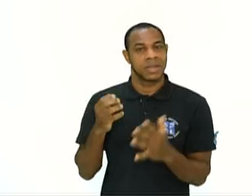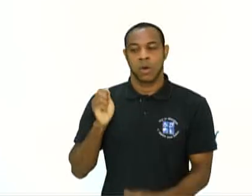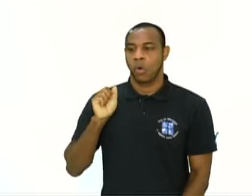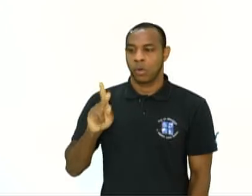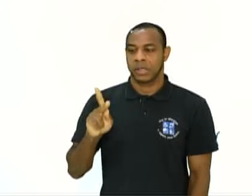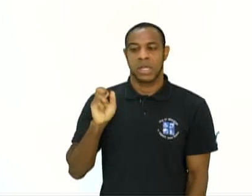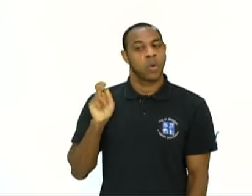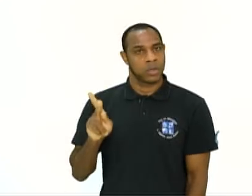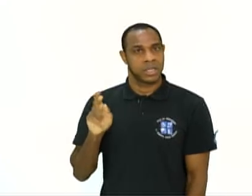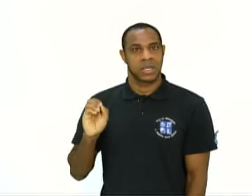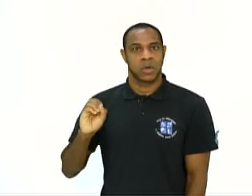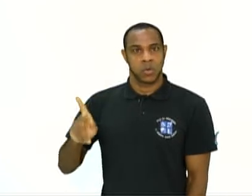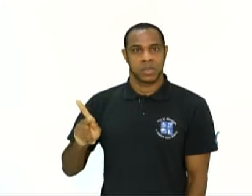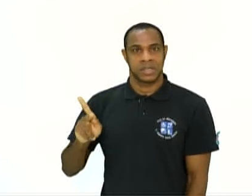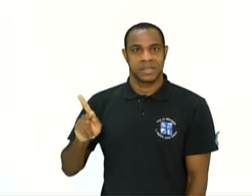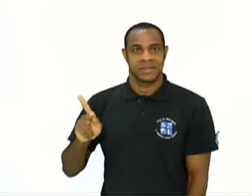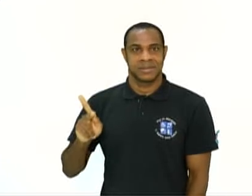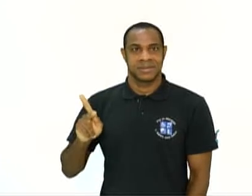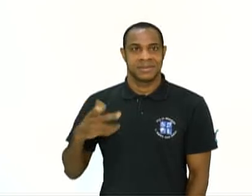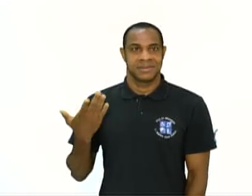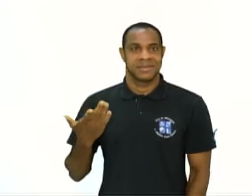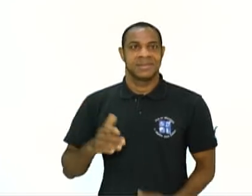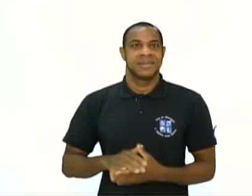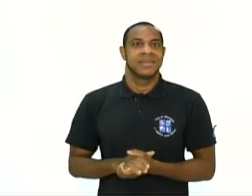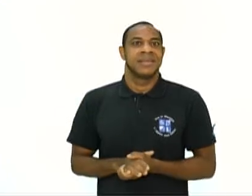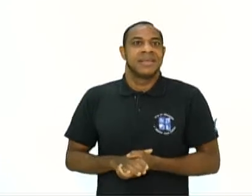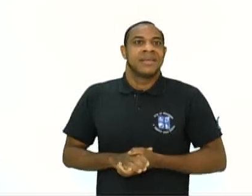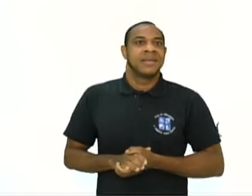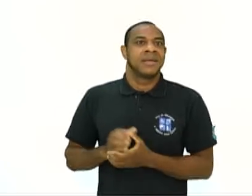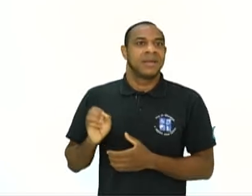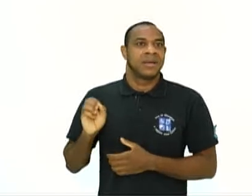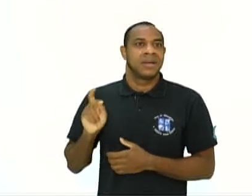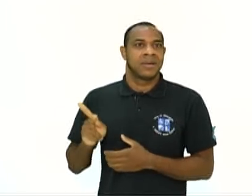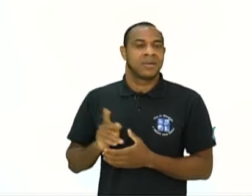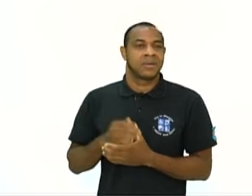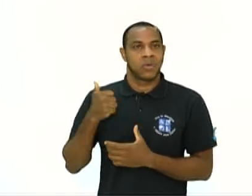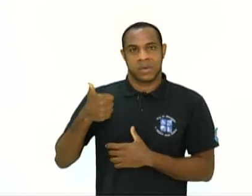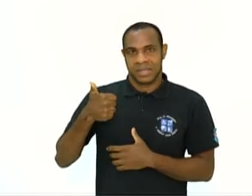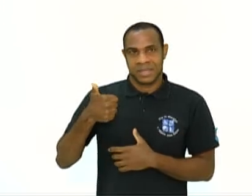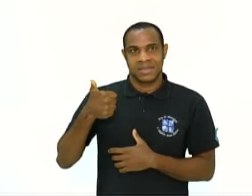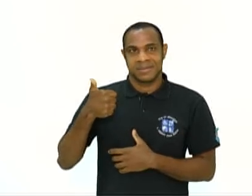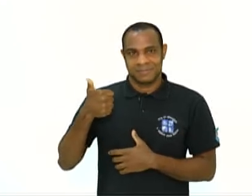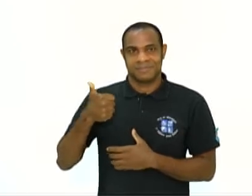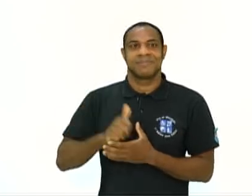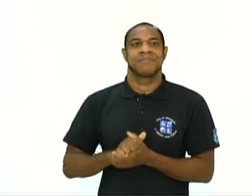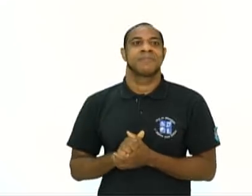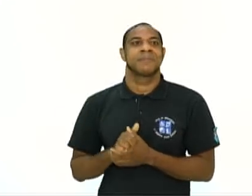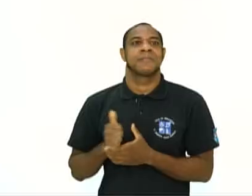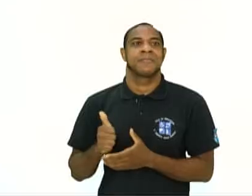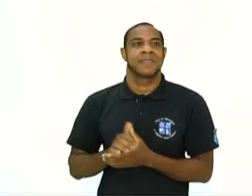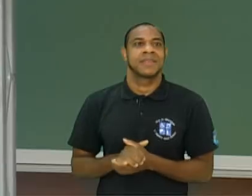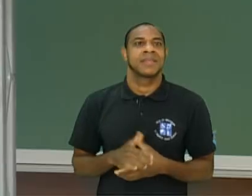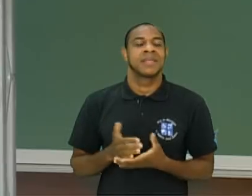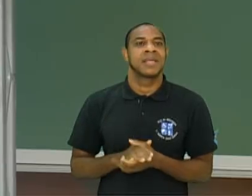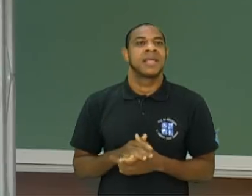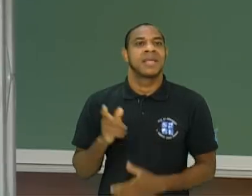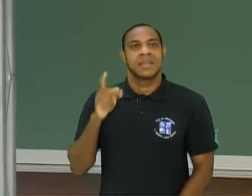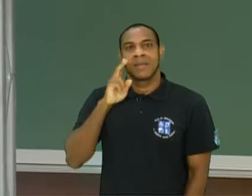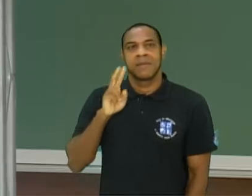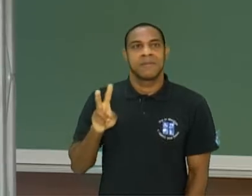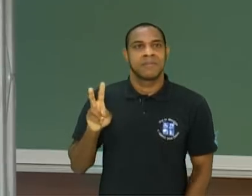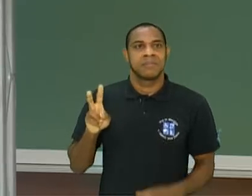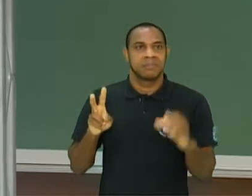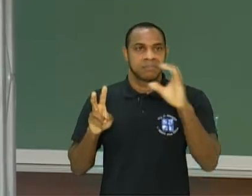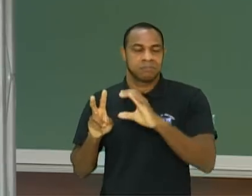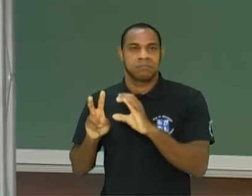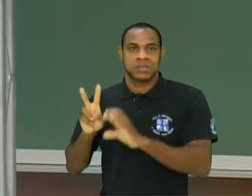dizer concordando, estou dando ok. Victor or peace é o V, né, que nós fazemos